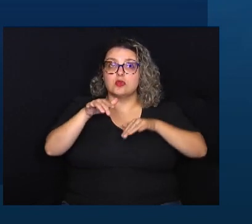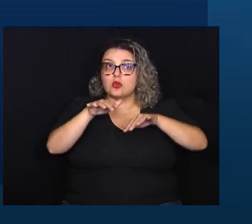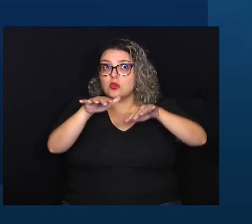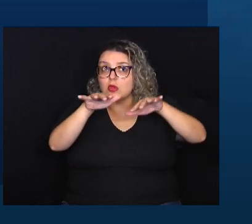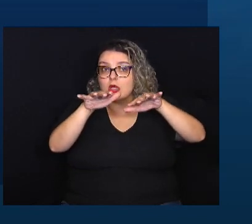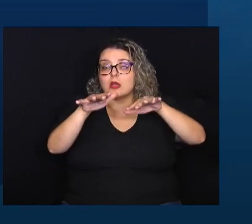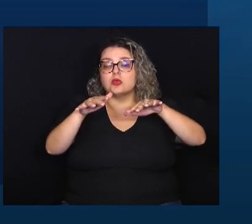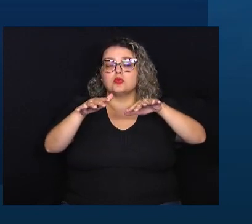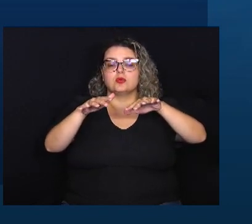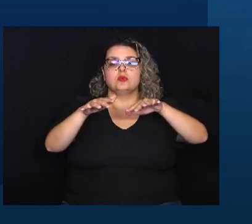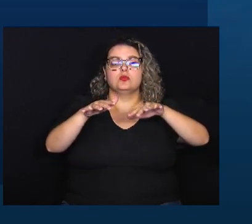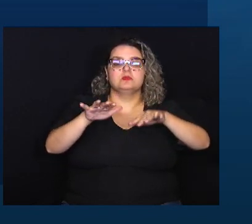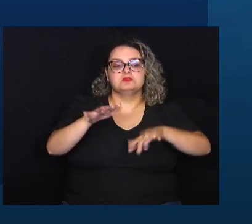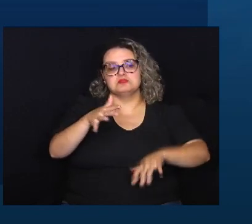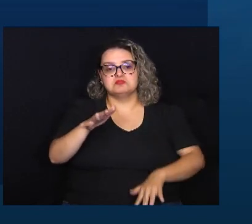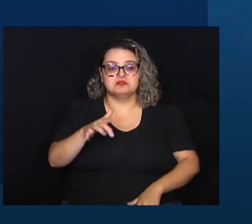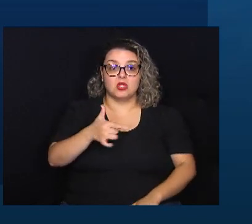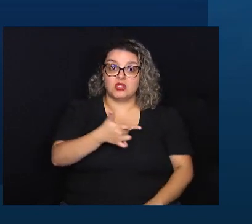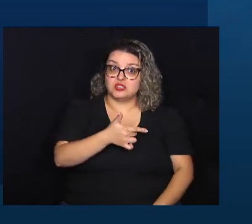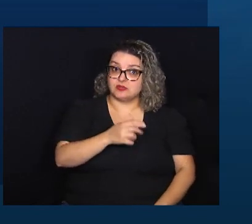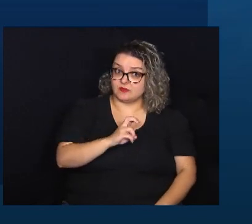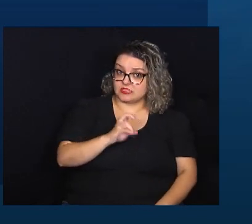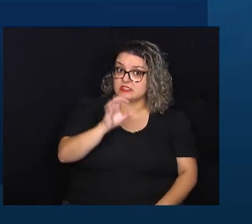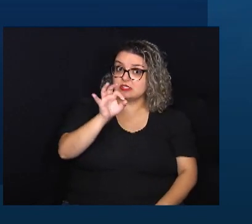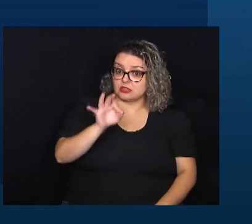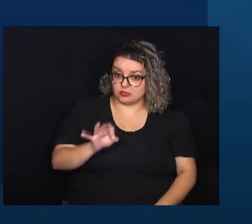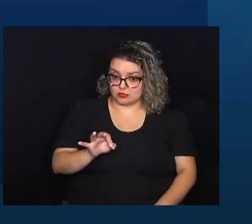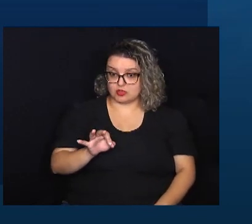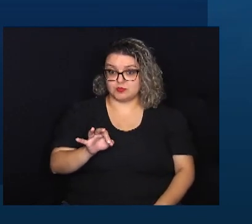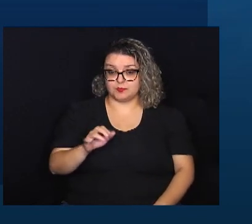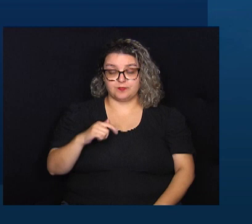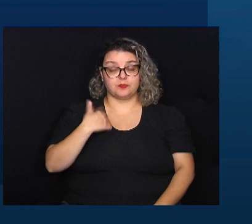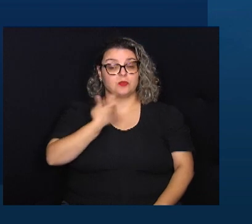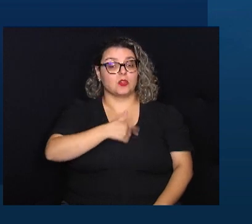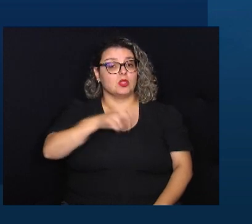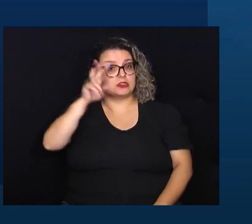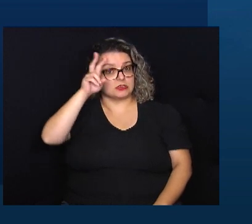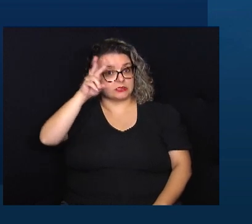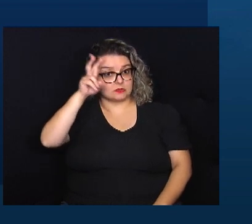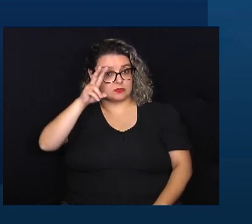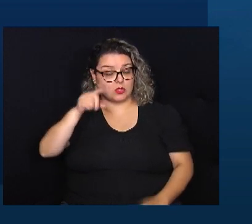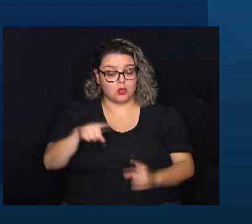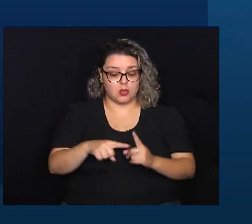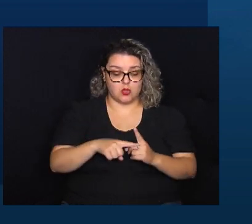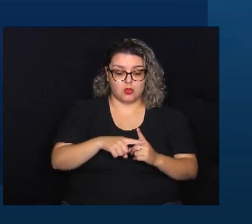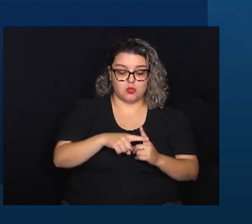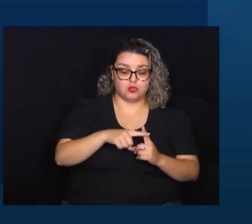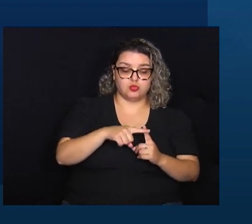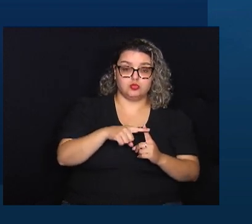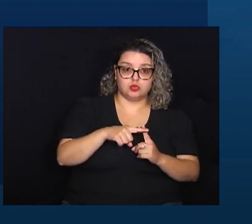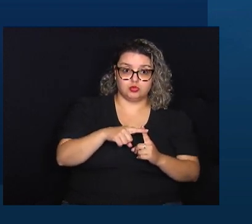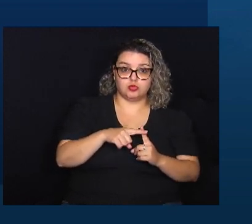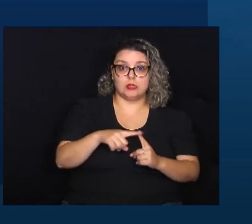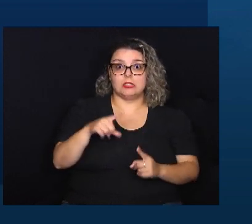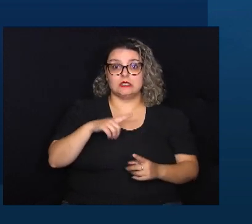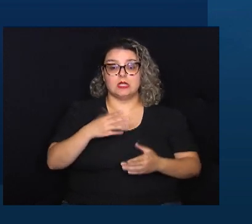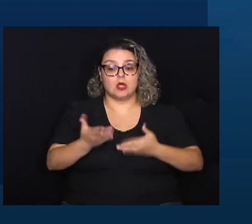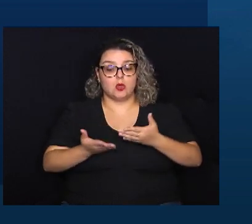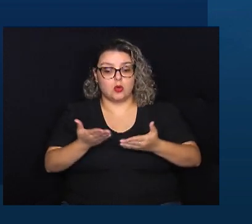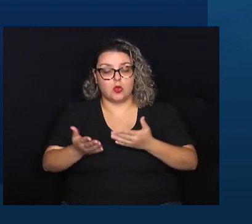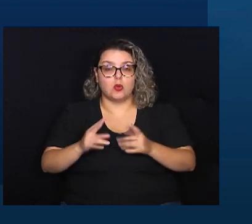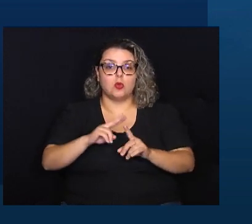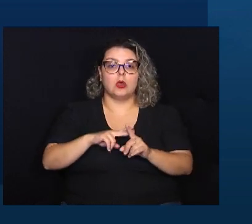do ar em torno de 25% a gente lembra que as altas temperaturas demandam cuidados